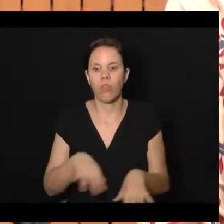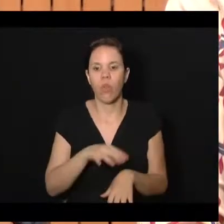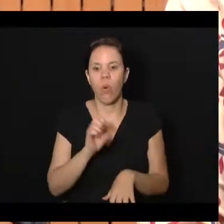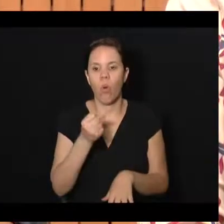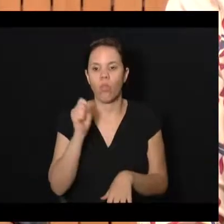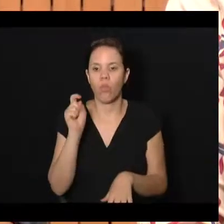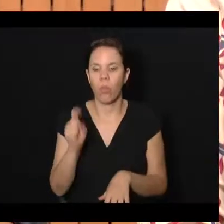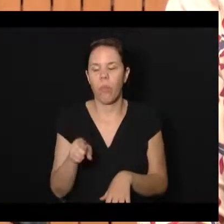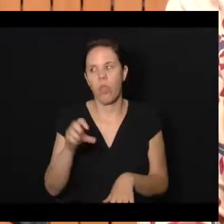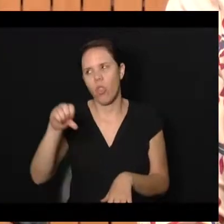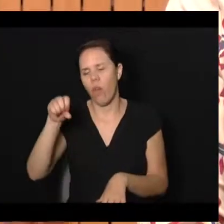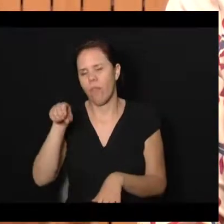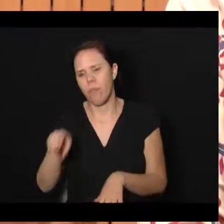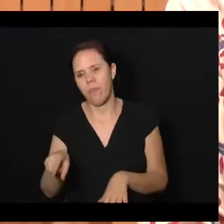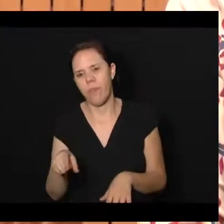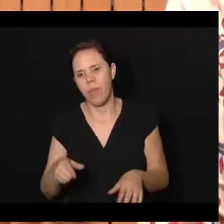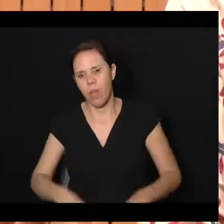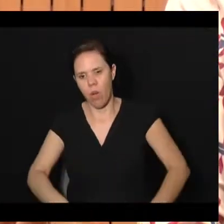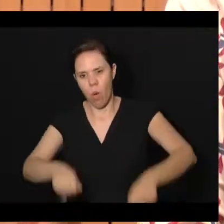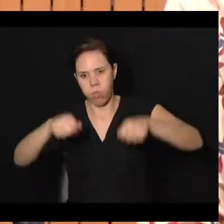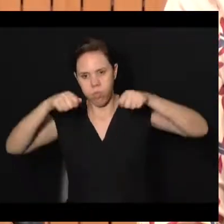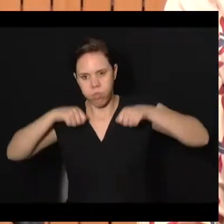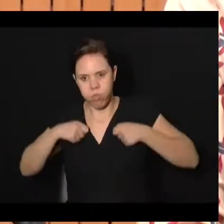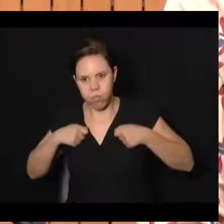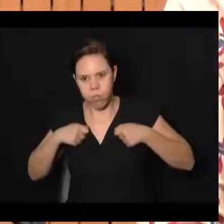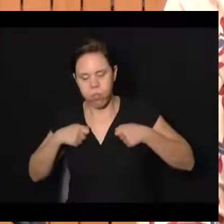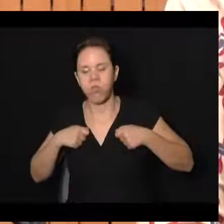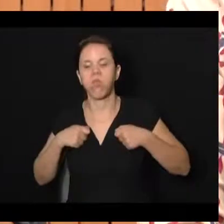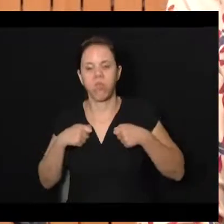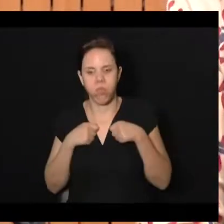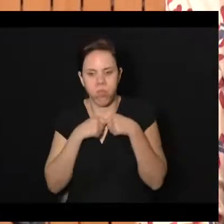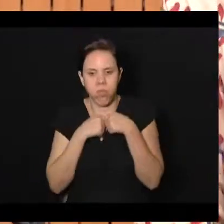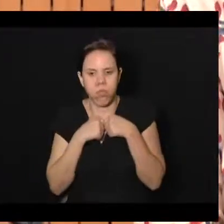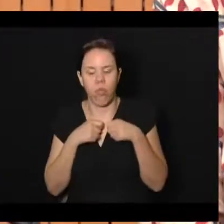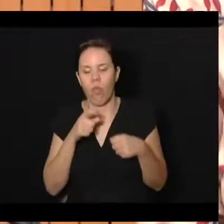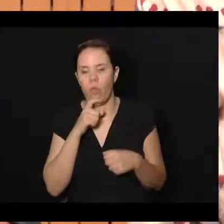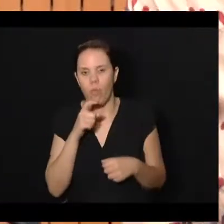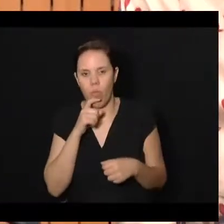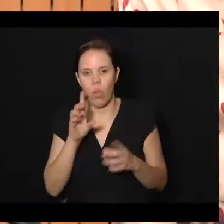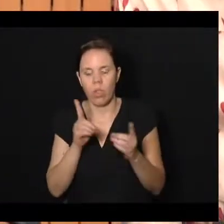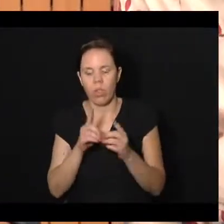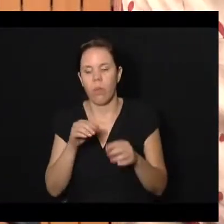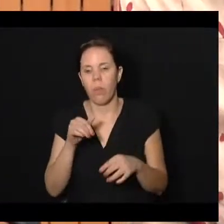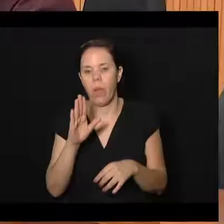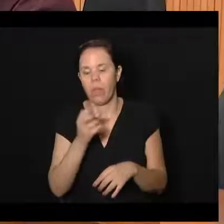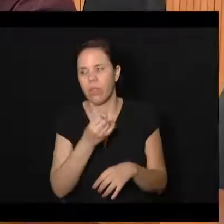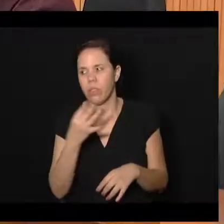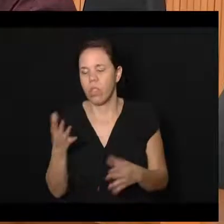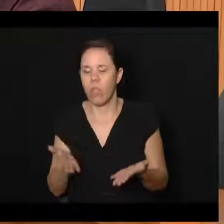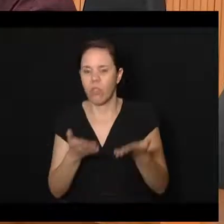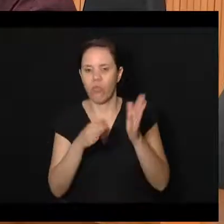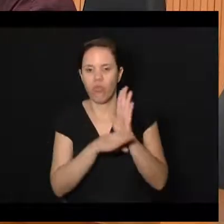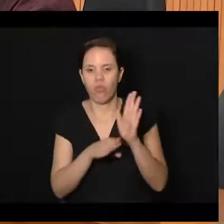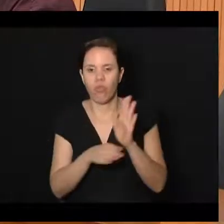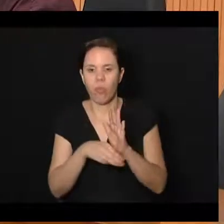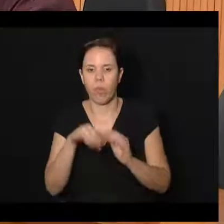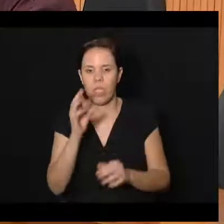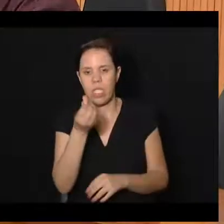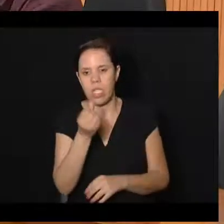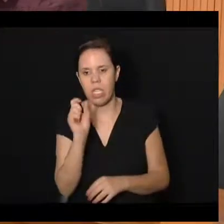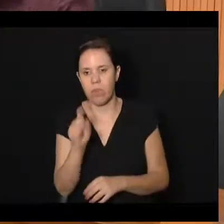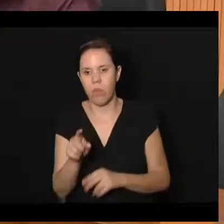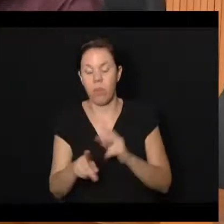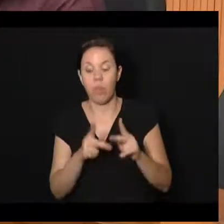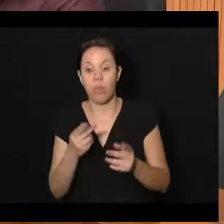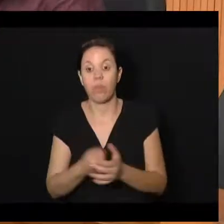operação começou e atendeu mais de 6 mil pessoas para ver esses só com 13 usando o que o irã diz porque assim